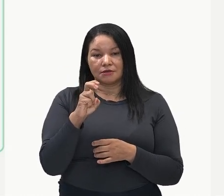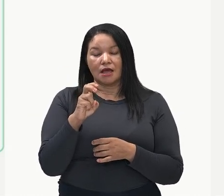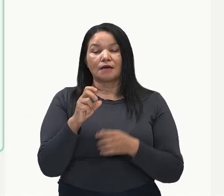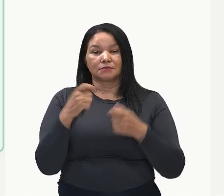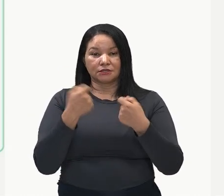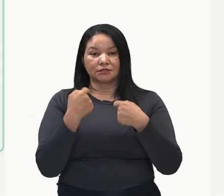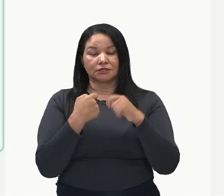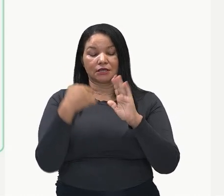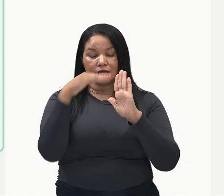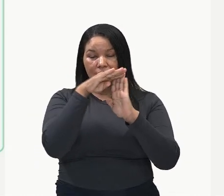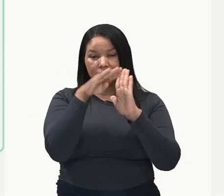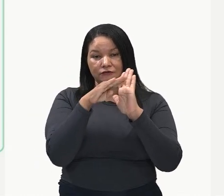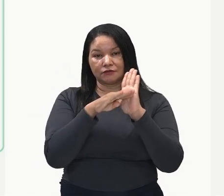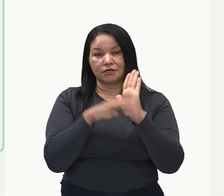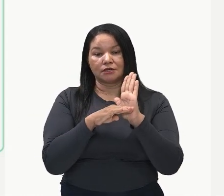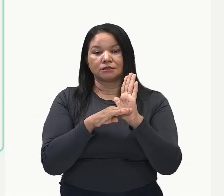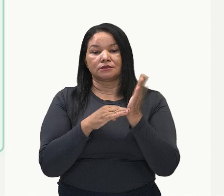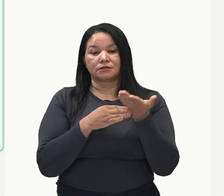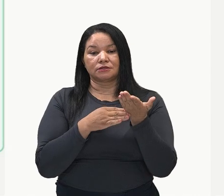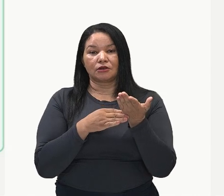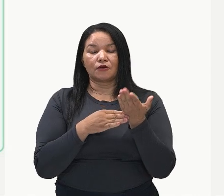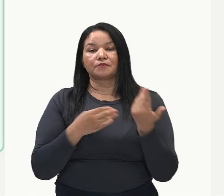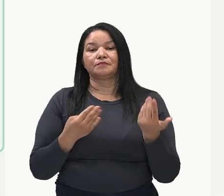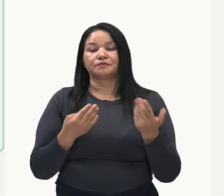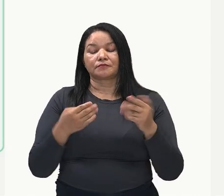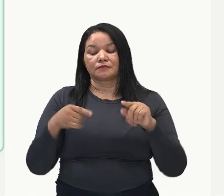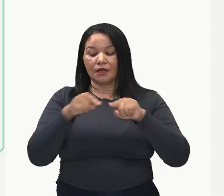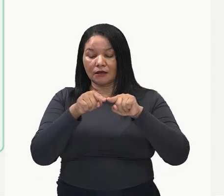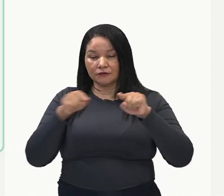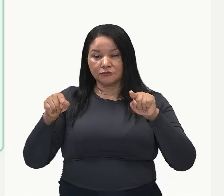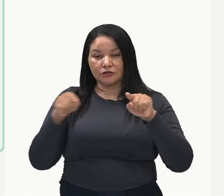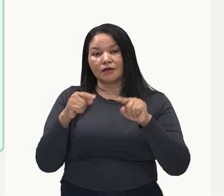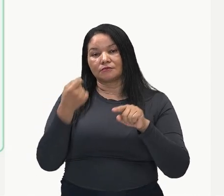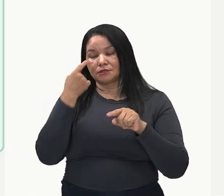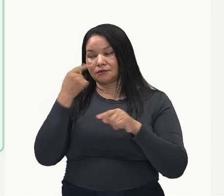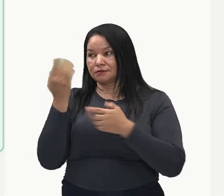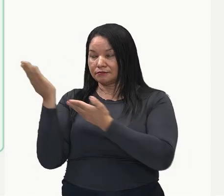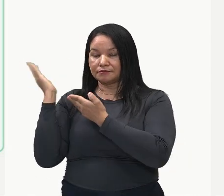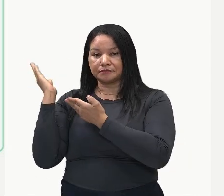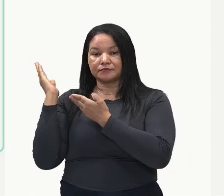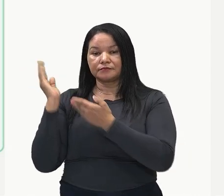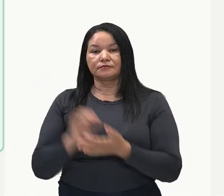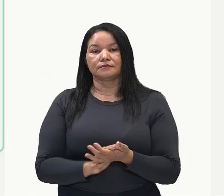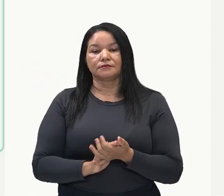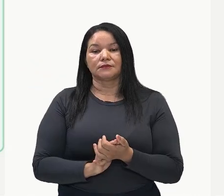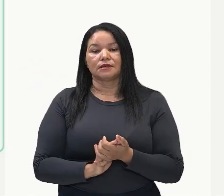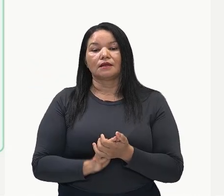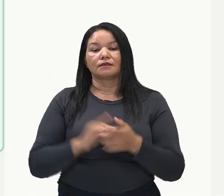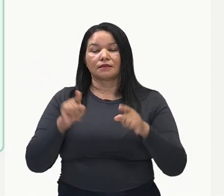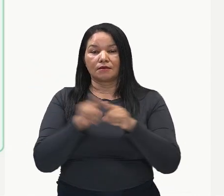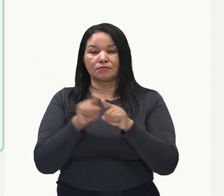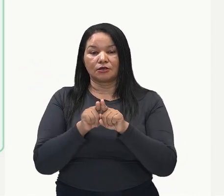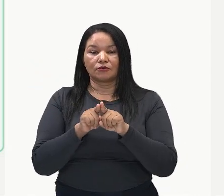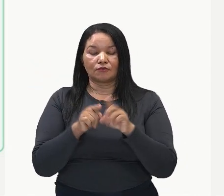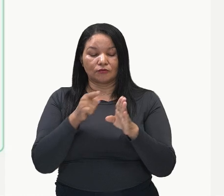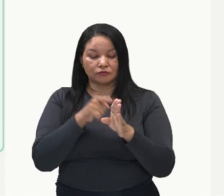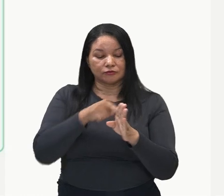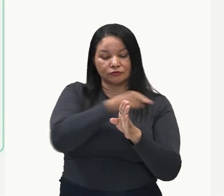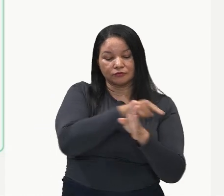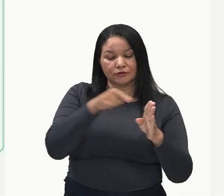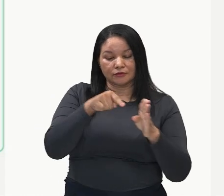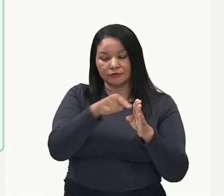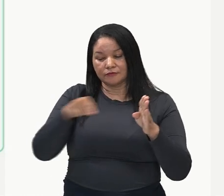à acidez sobre pH. Tá? As substâncias que estão localizadas na parte central, elas são